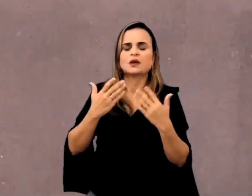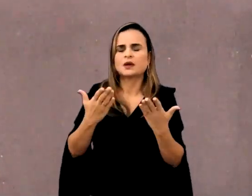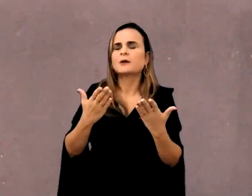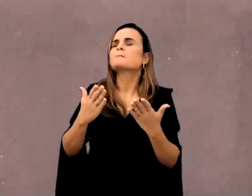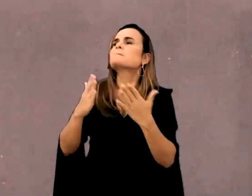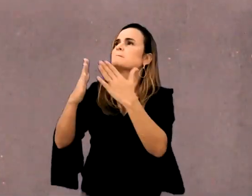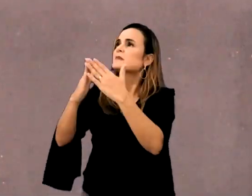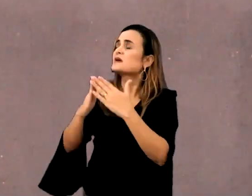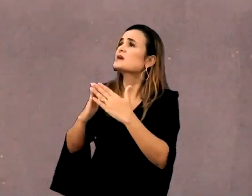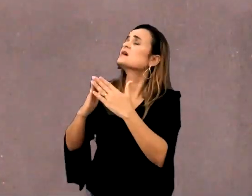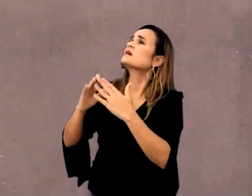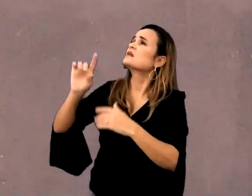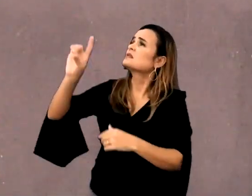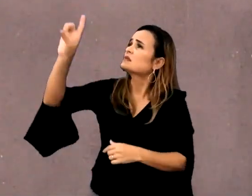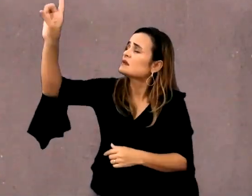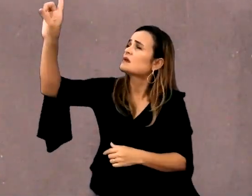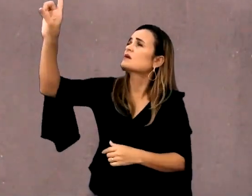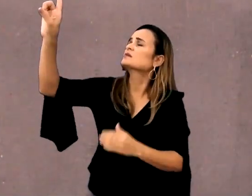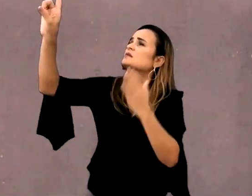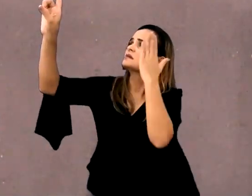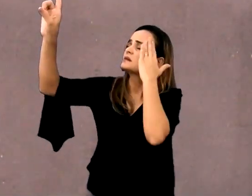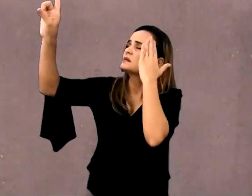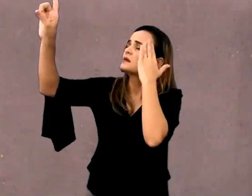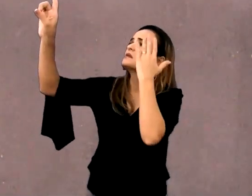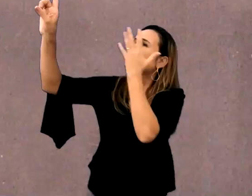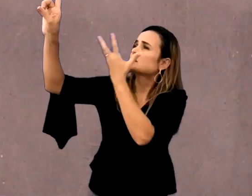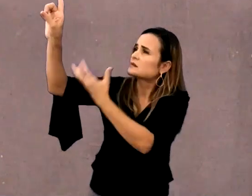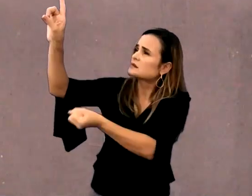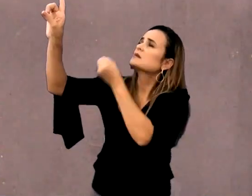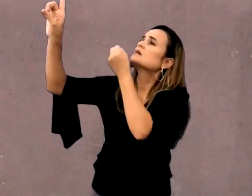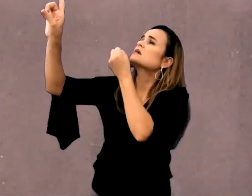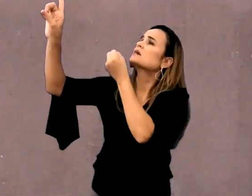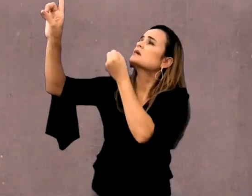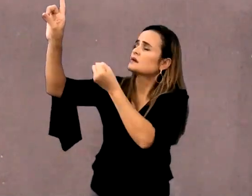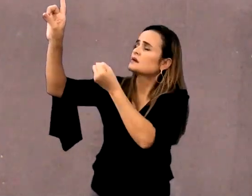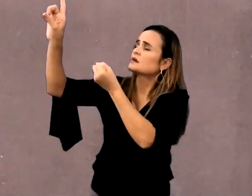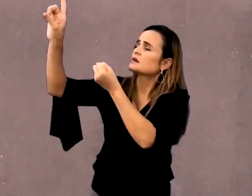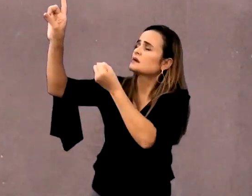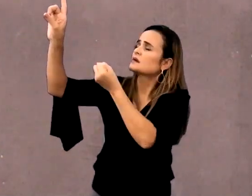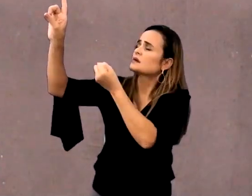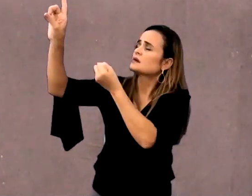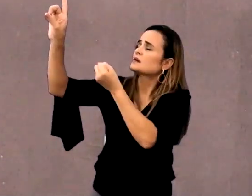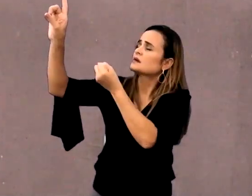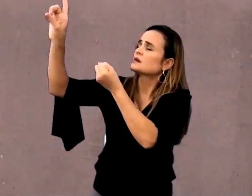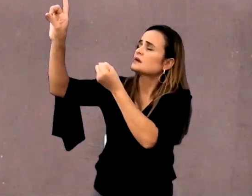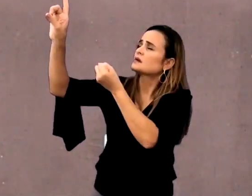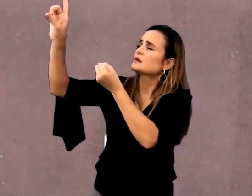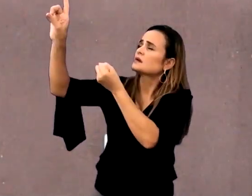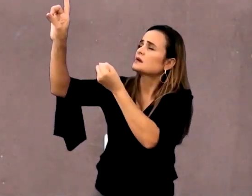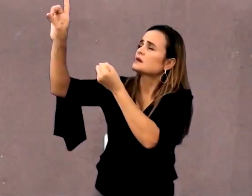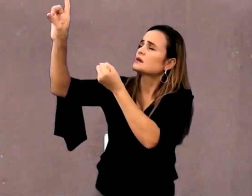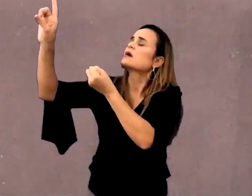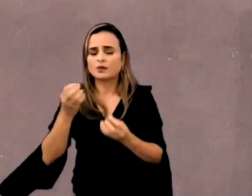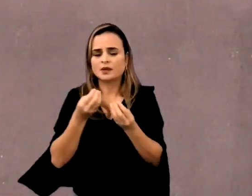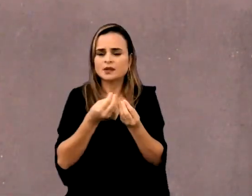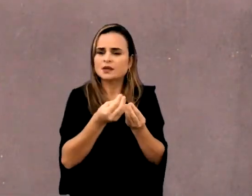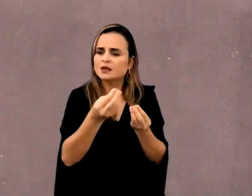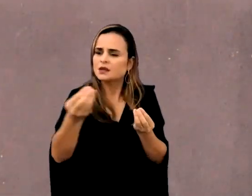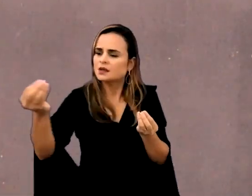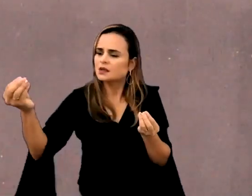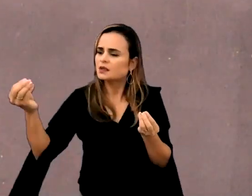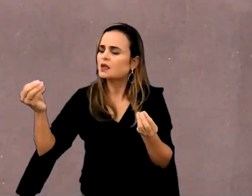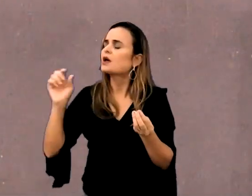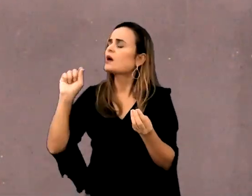tu dos céus, lugar da tua habitação, perdoa e dá a cada um segundo todos os